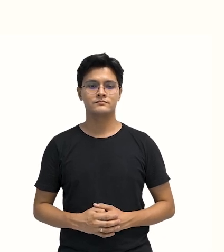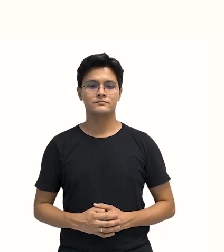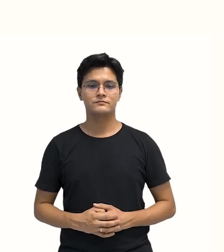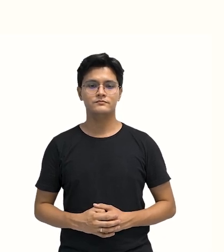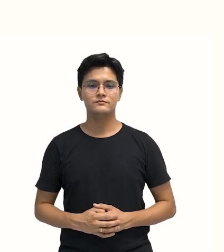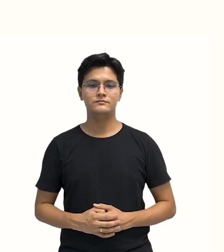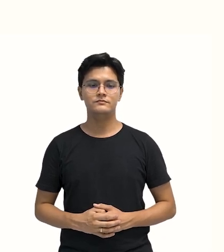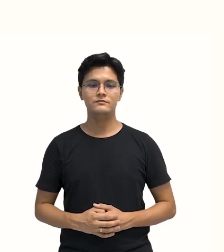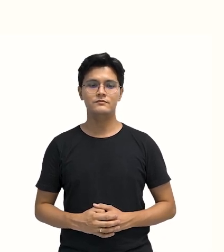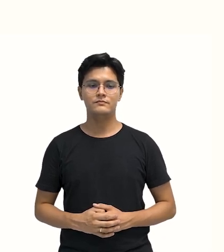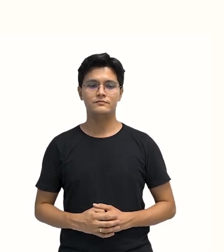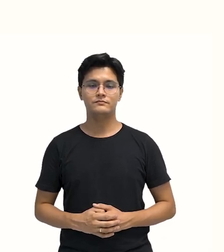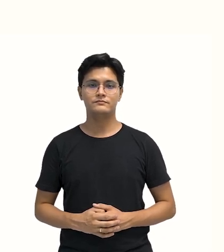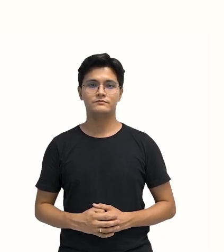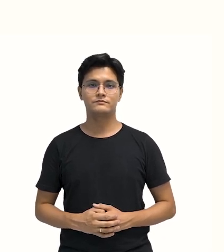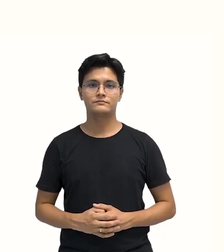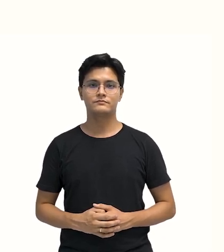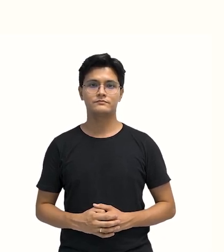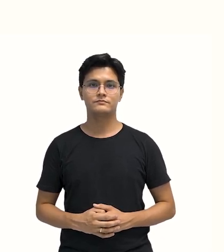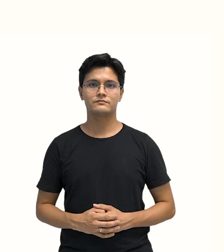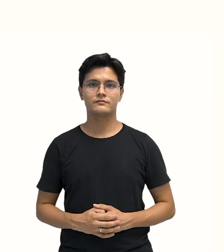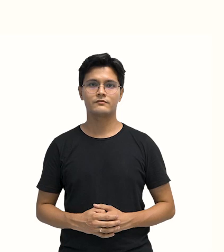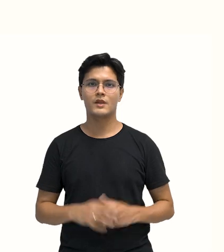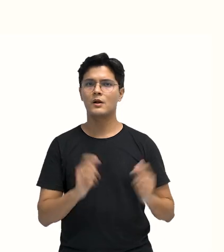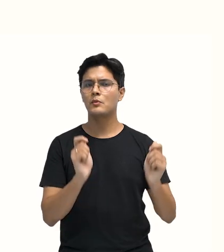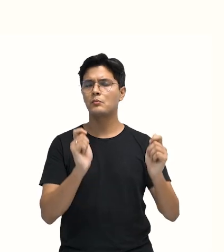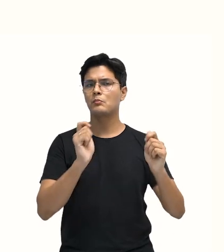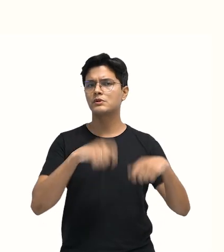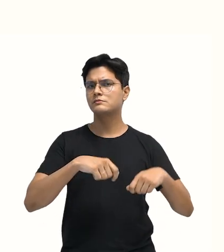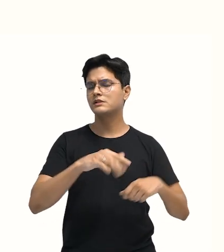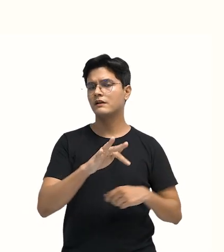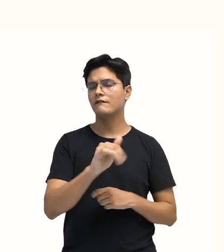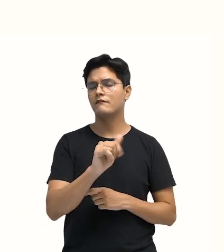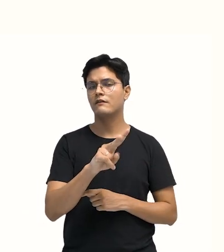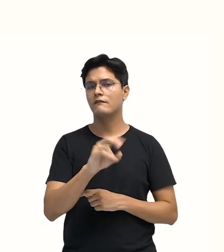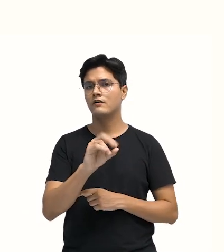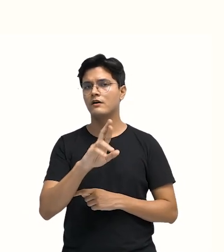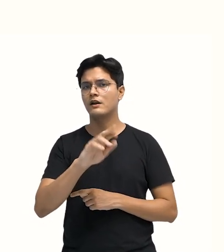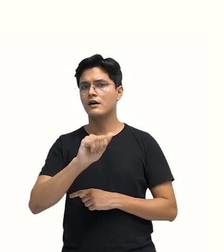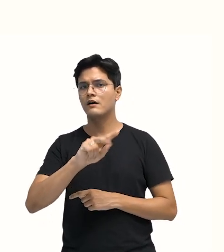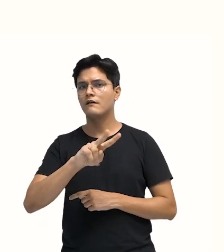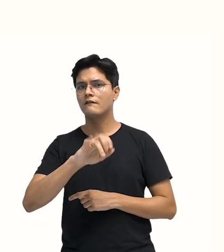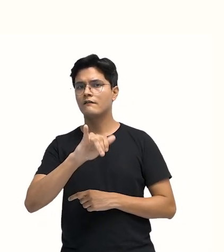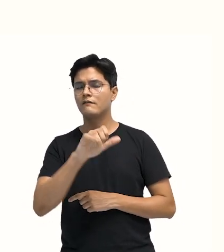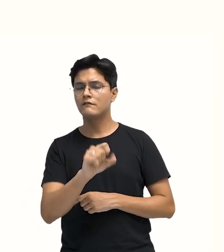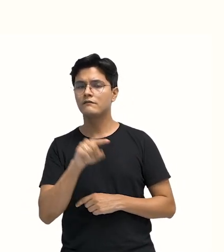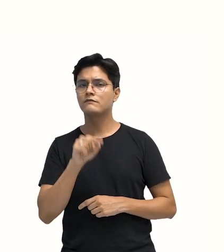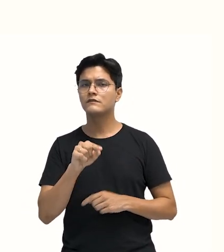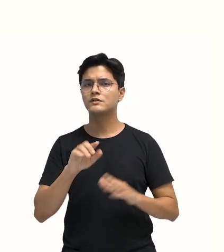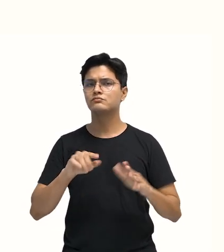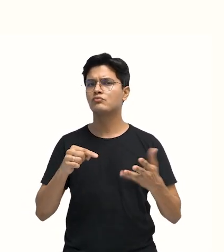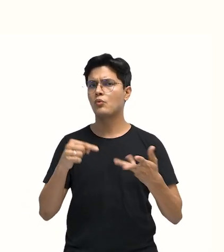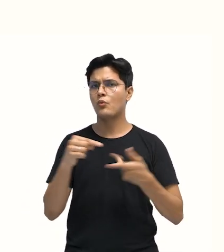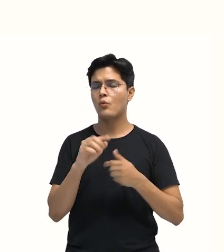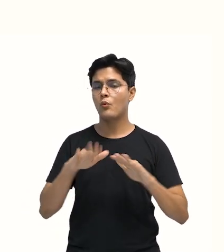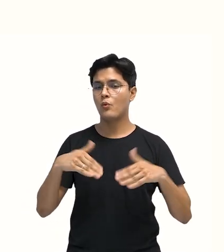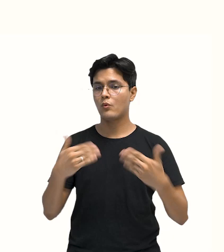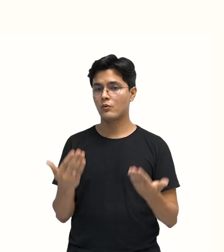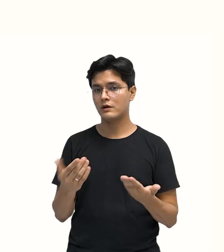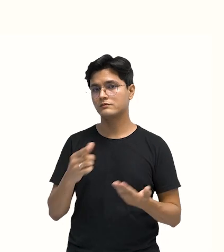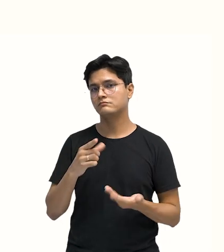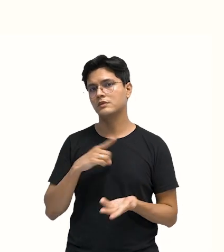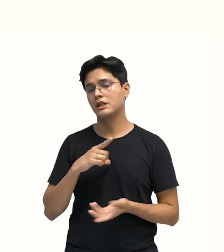quais são os casos favoráveis que eu tenho? Vamos lá? Quais são os números pares que eu tenho nesse espaço amostral?